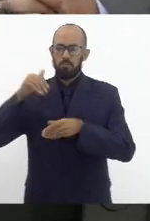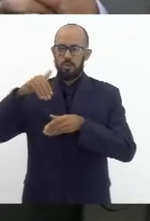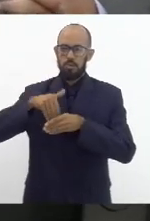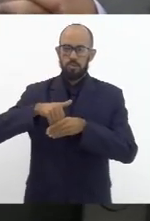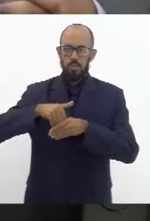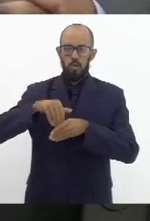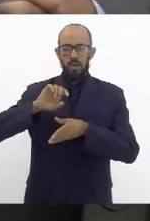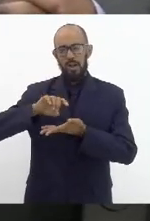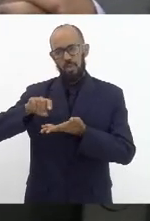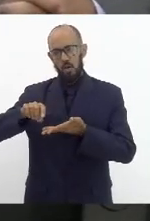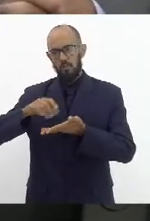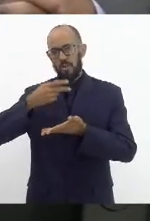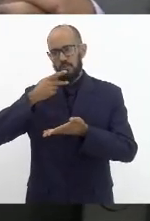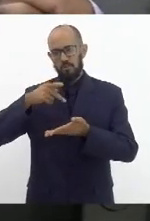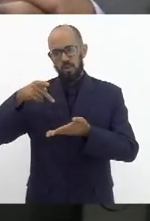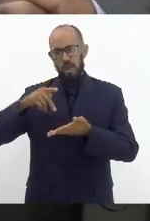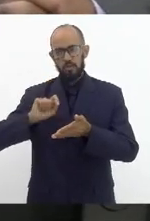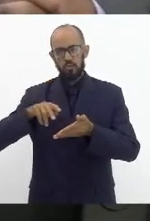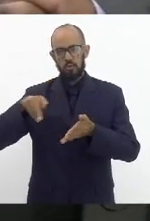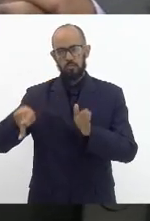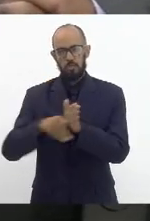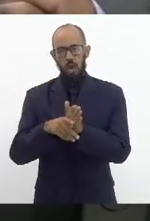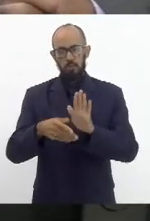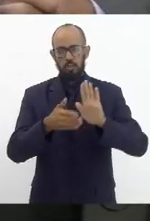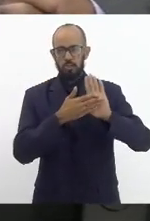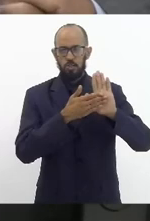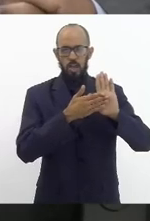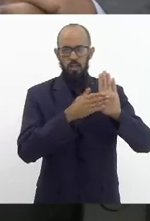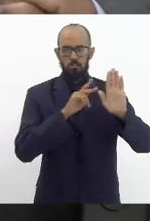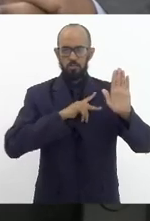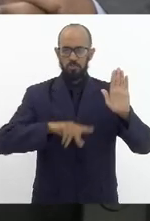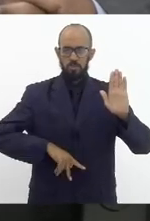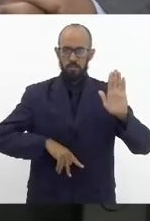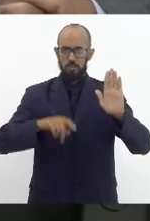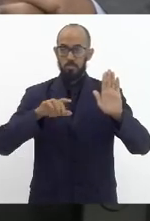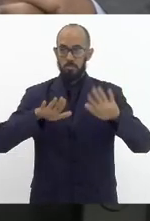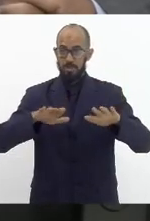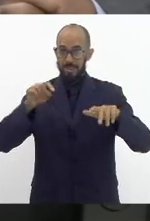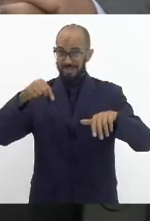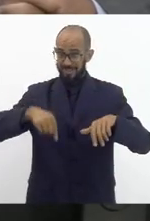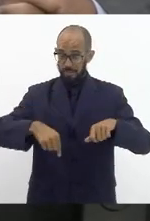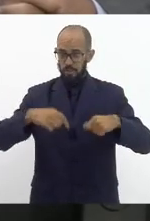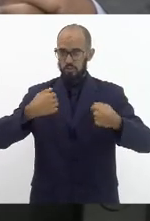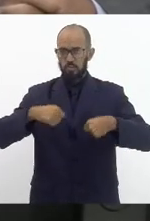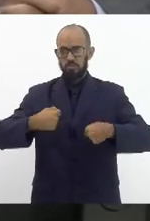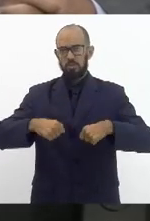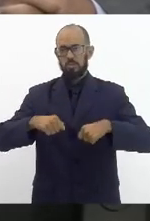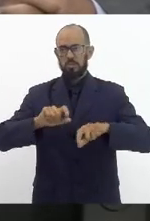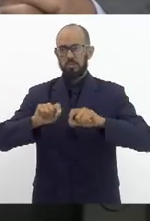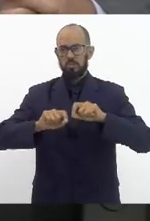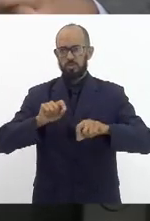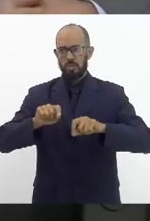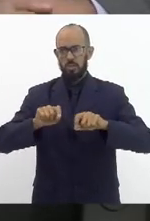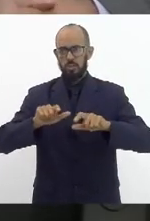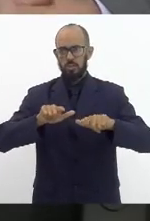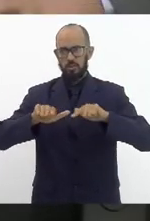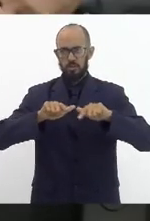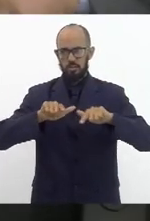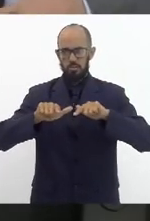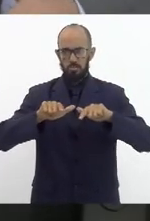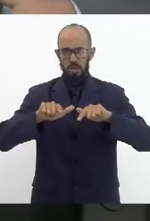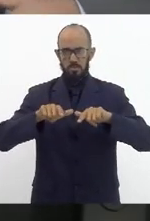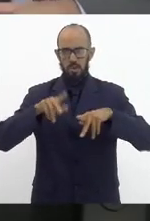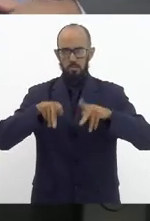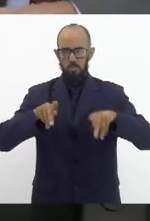um vai fazer as suas defesas. E a gente precisa aqui. Aqui é para que a gente possa trabalhar para o povo do Estado do